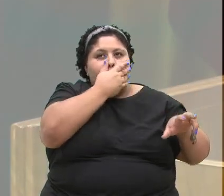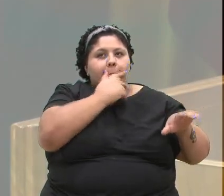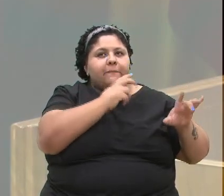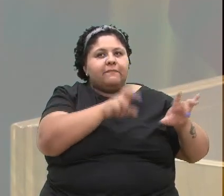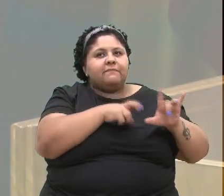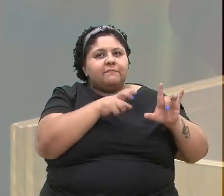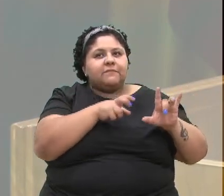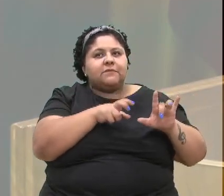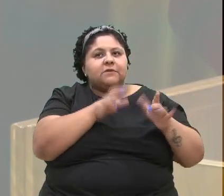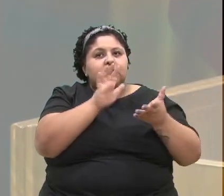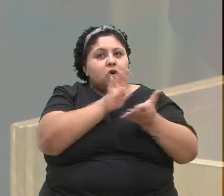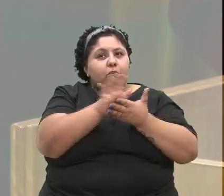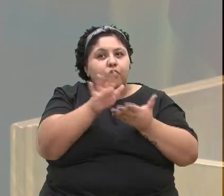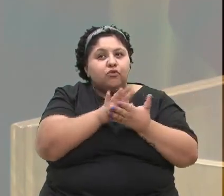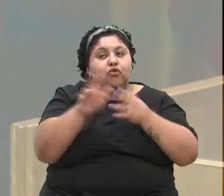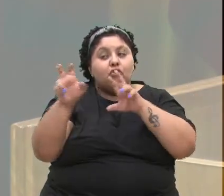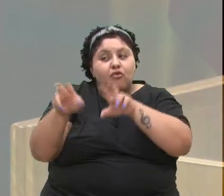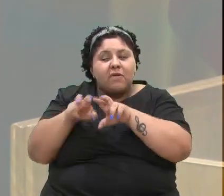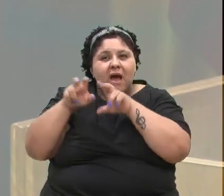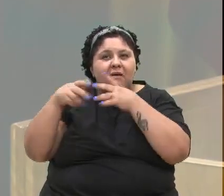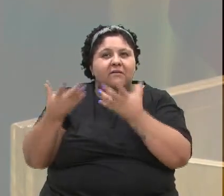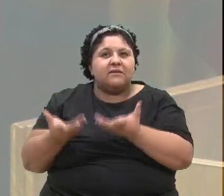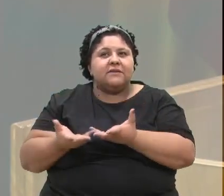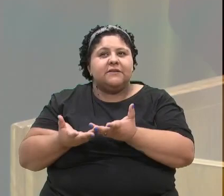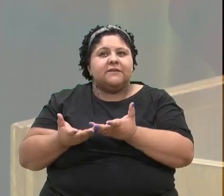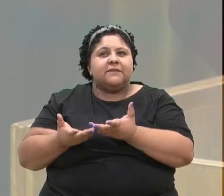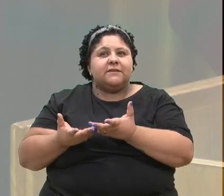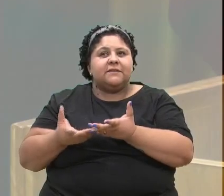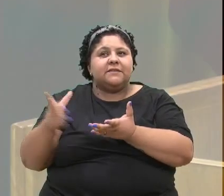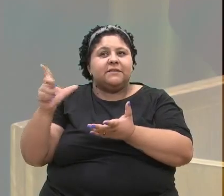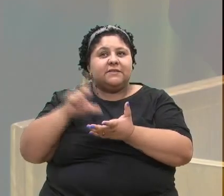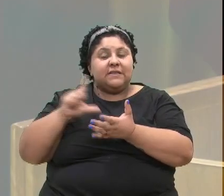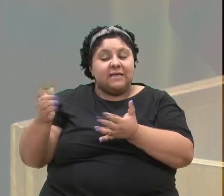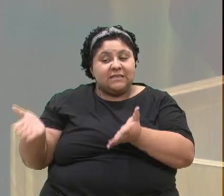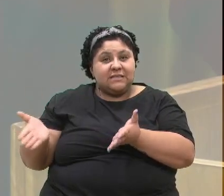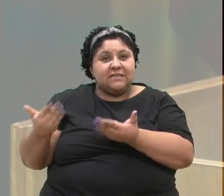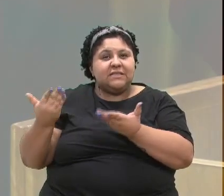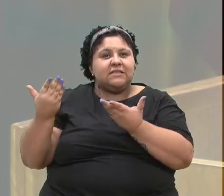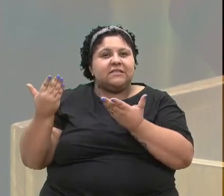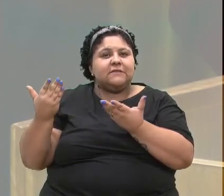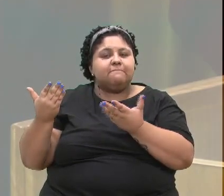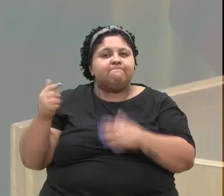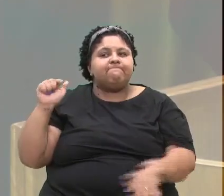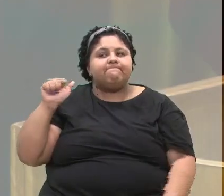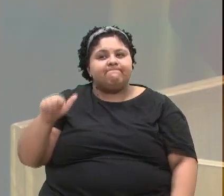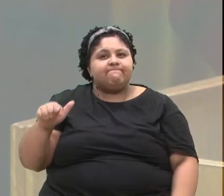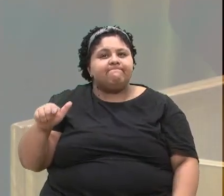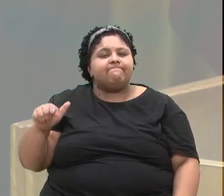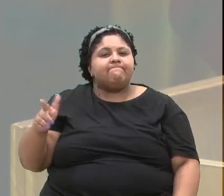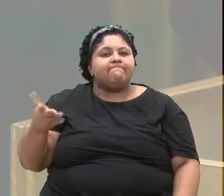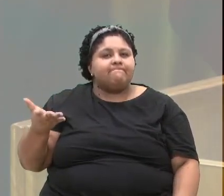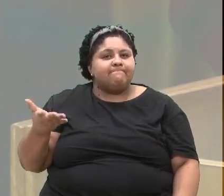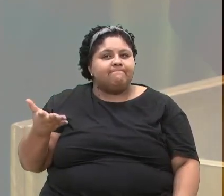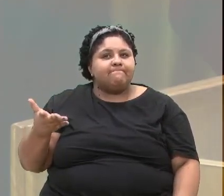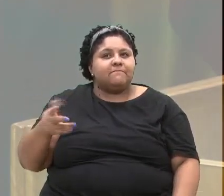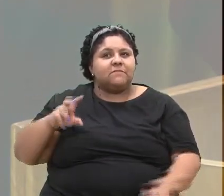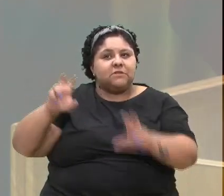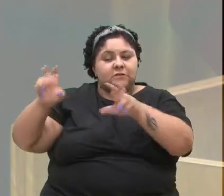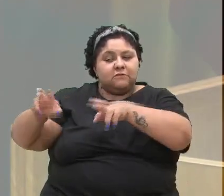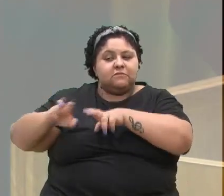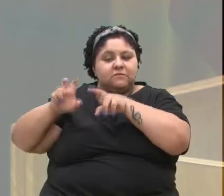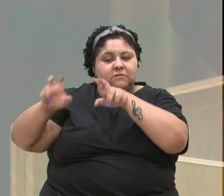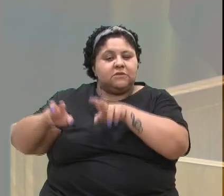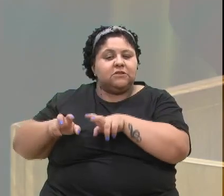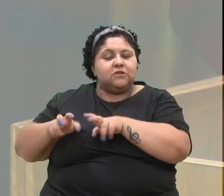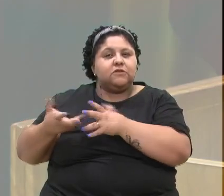o produtor rural dec esse tem que ser incentivado esse tem que ficar lá na colônia tem que ficar lá